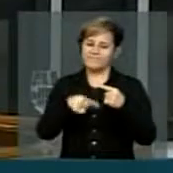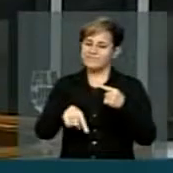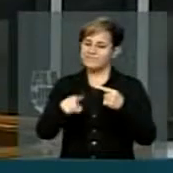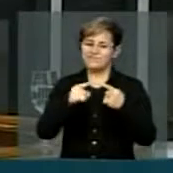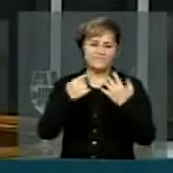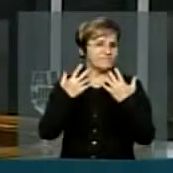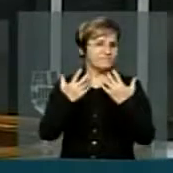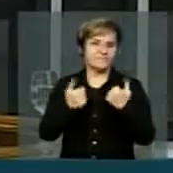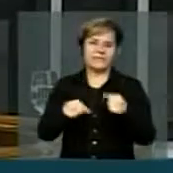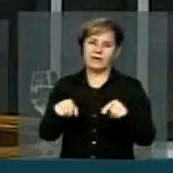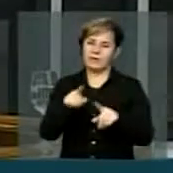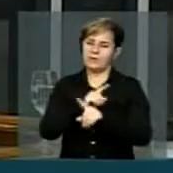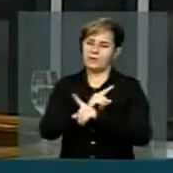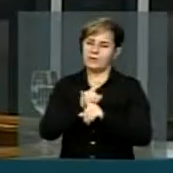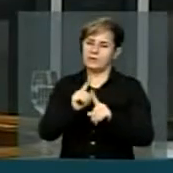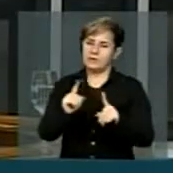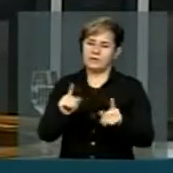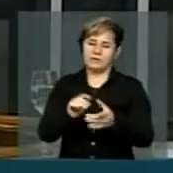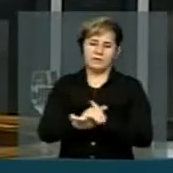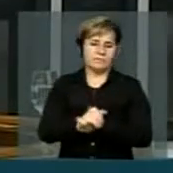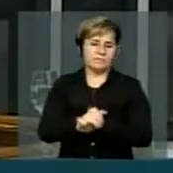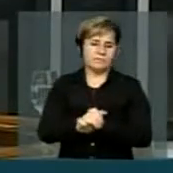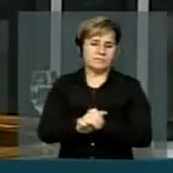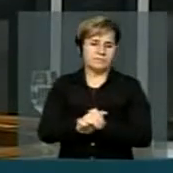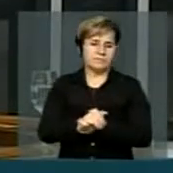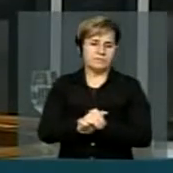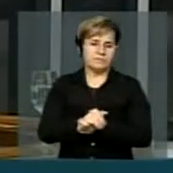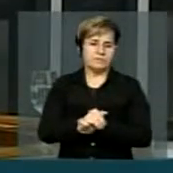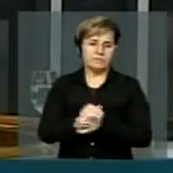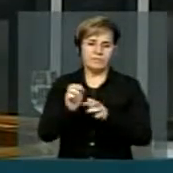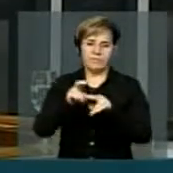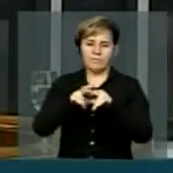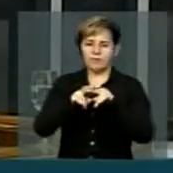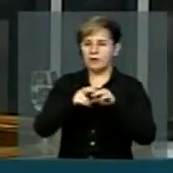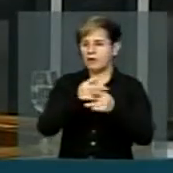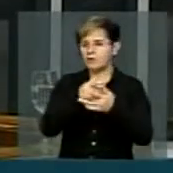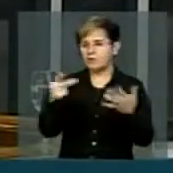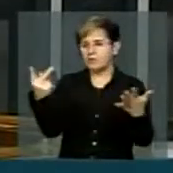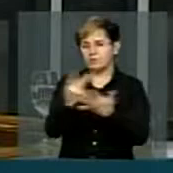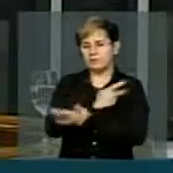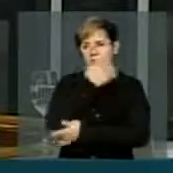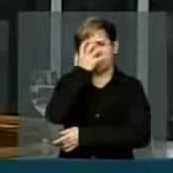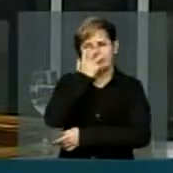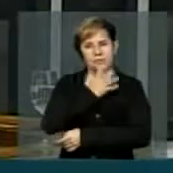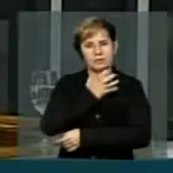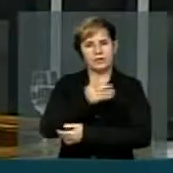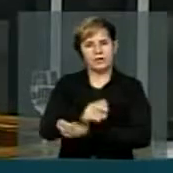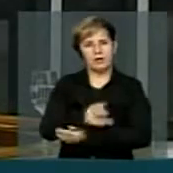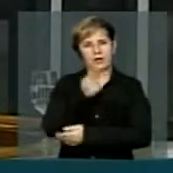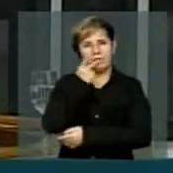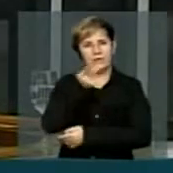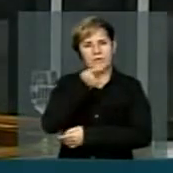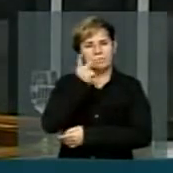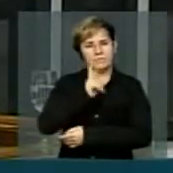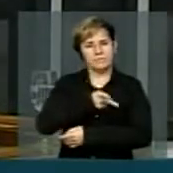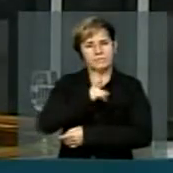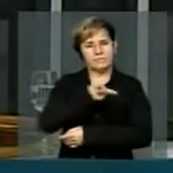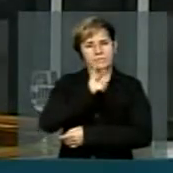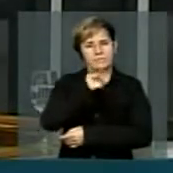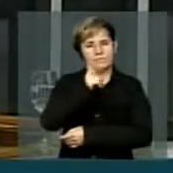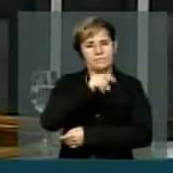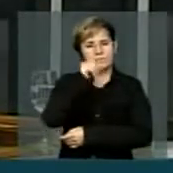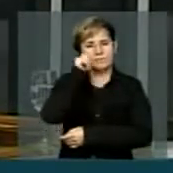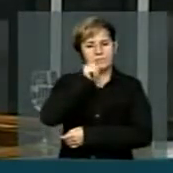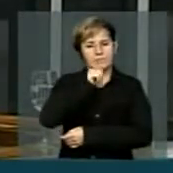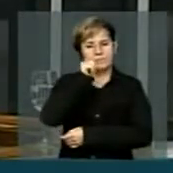aceitar, não podemos nos resignarmos diante de um fato tão grave. Eu coloco sempre, deputado Mauro Benevides, a